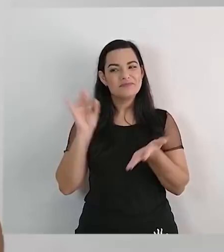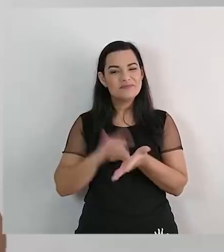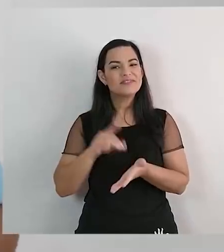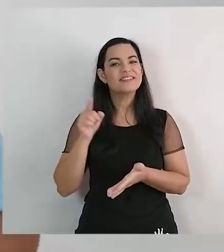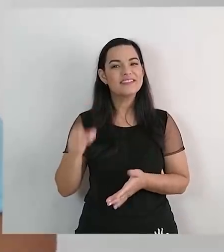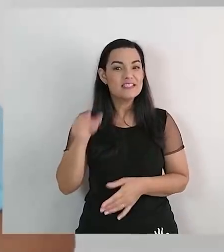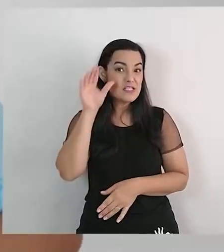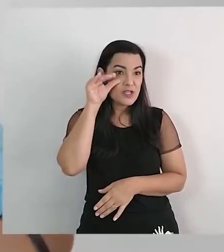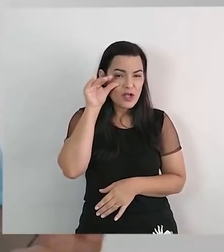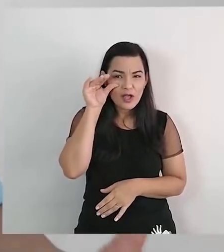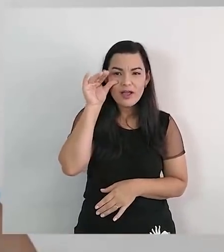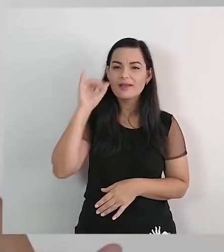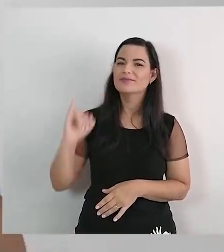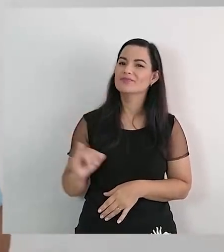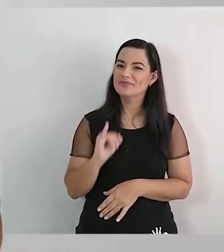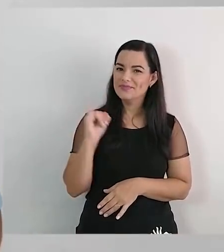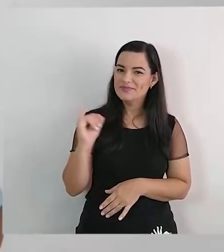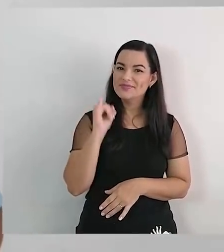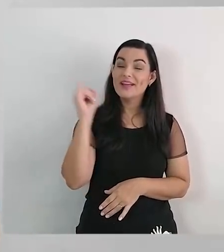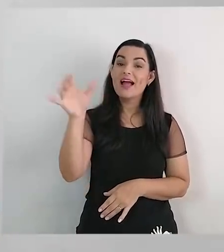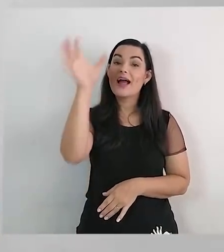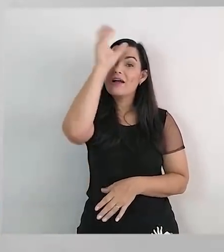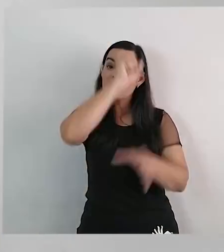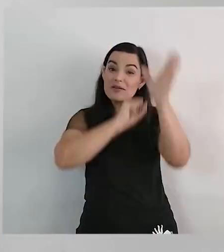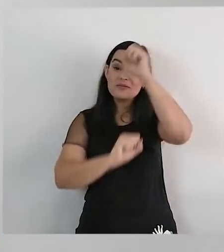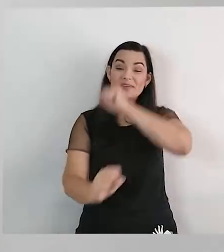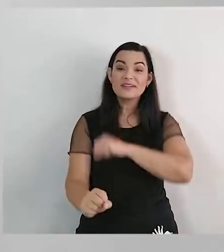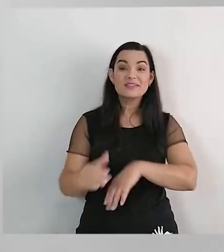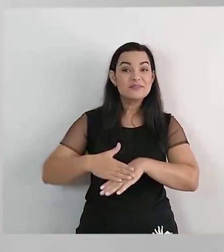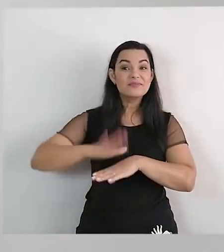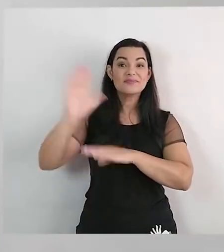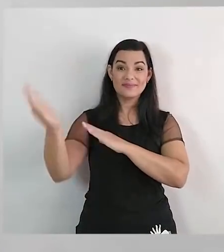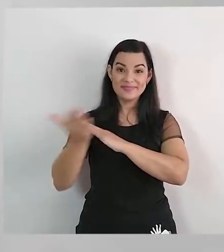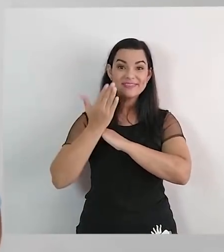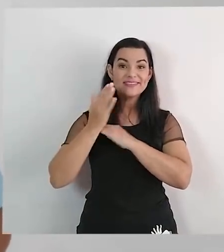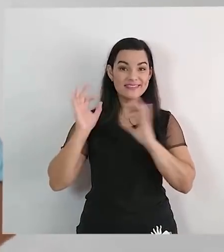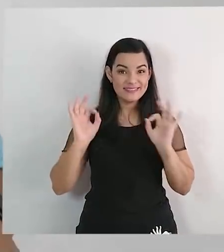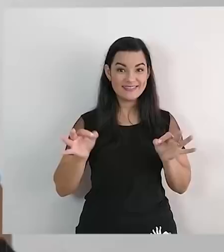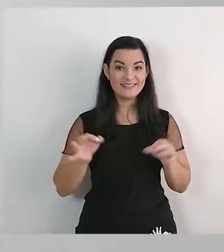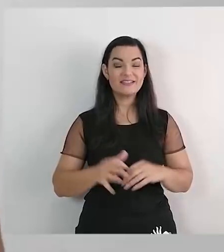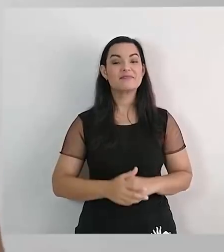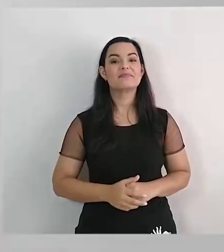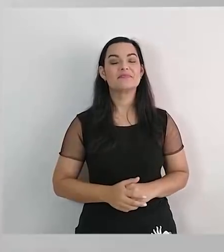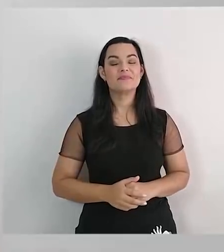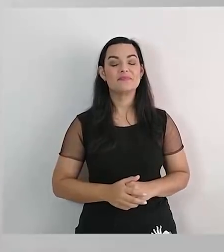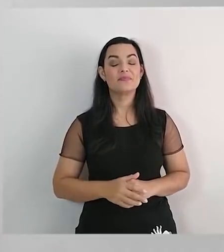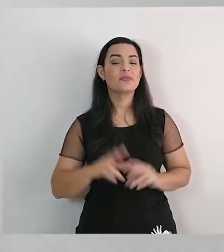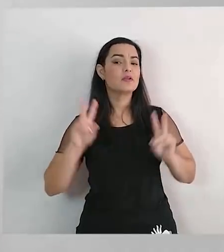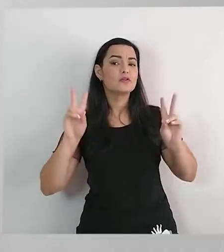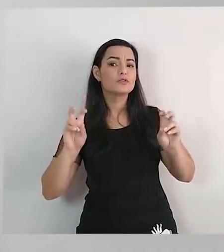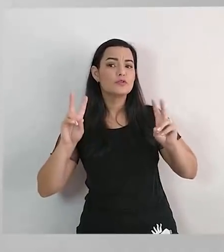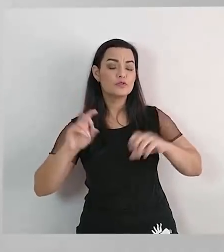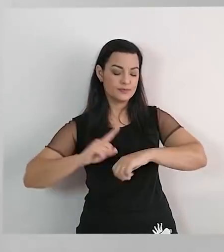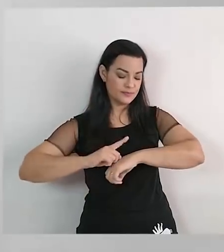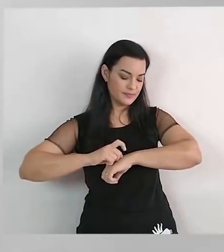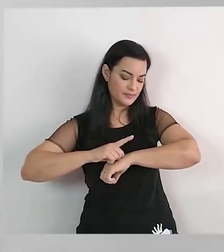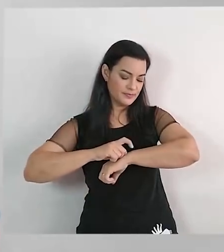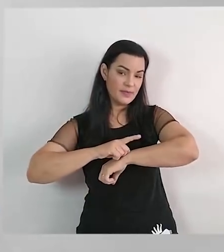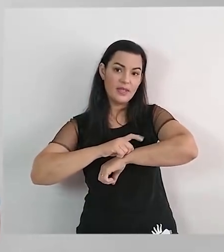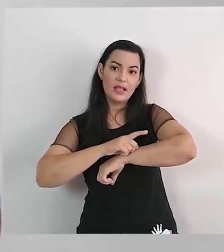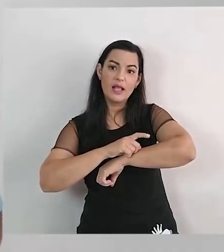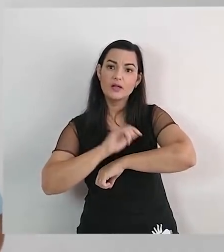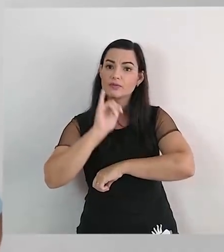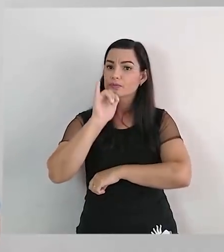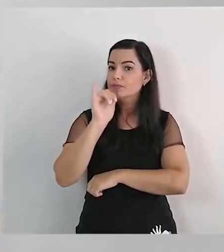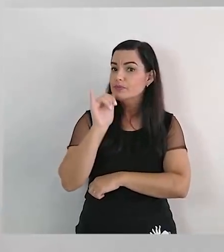curiosidade, turminha, é sempre o que nos faz aprender cada dia mais, tá bom? Sobre a lagarta, a Pro não vai